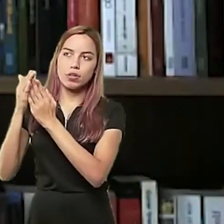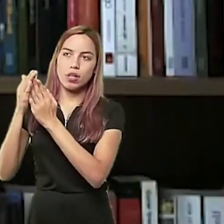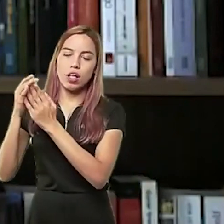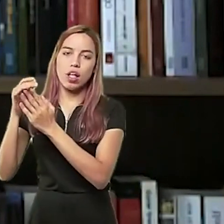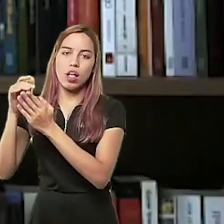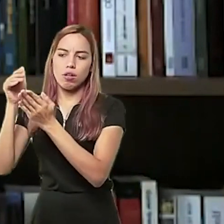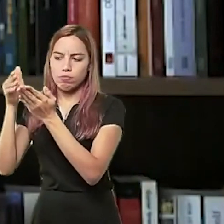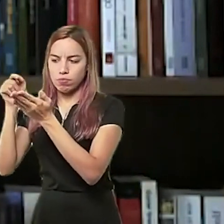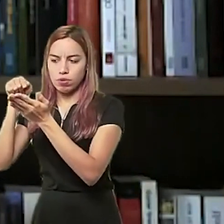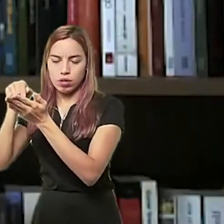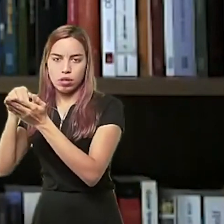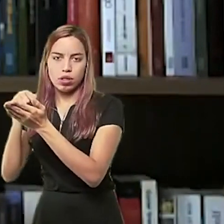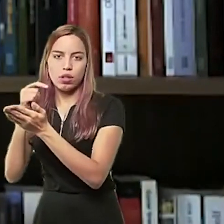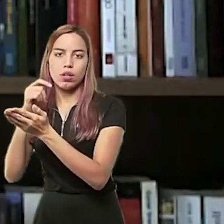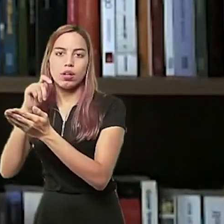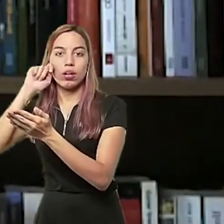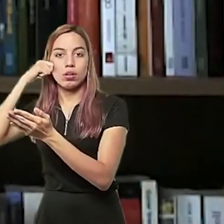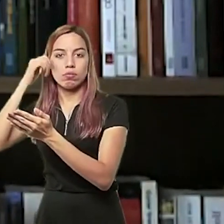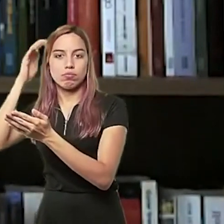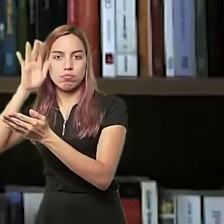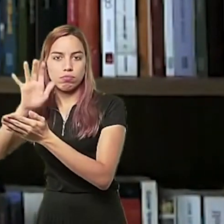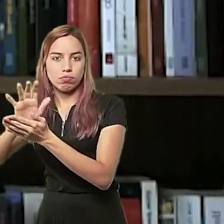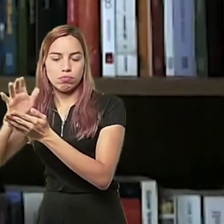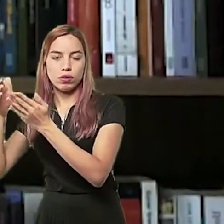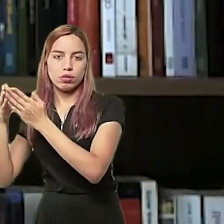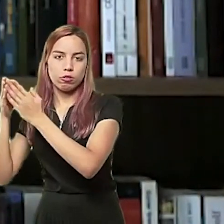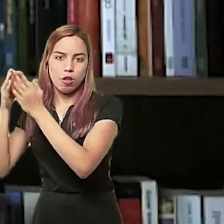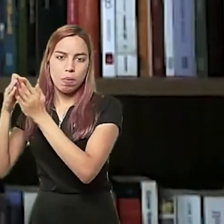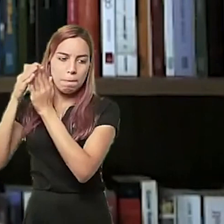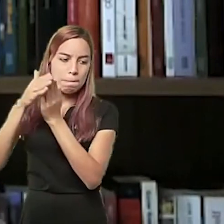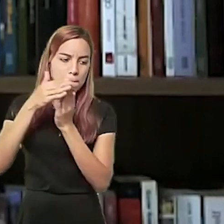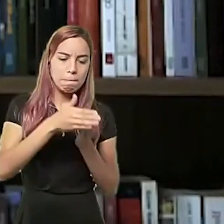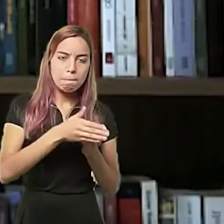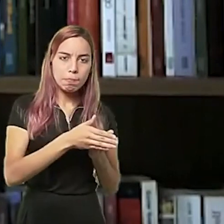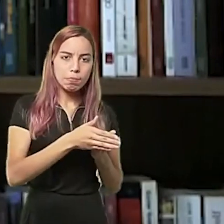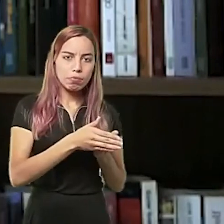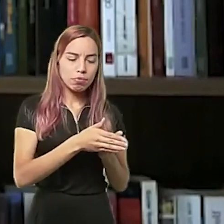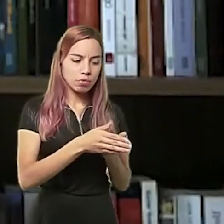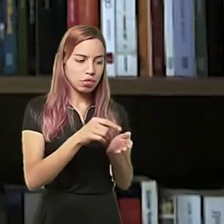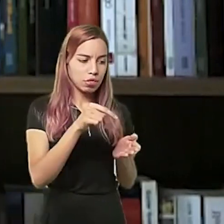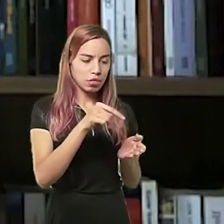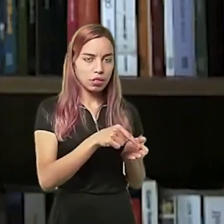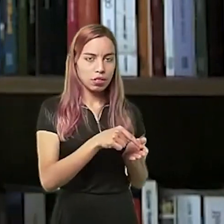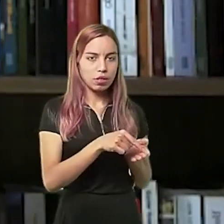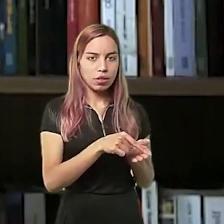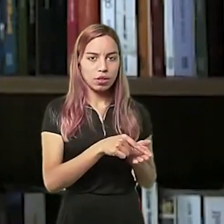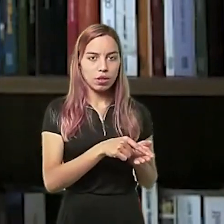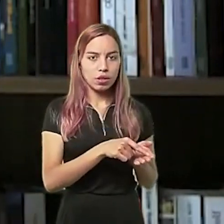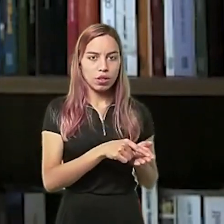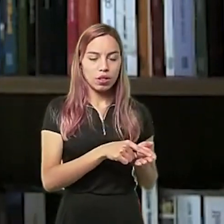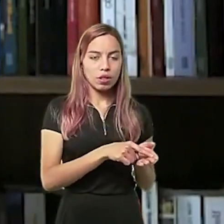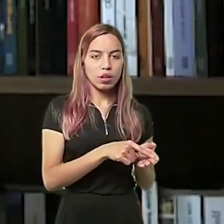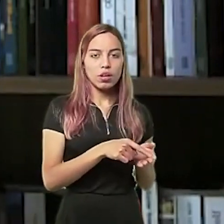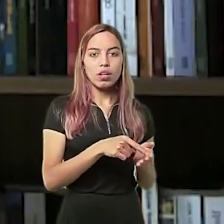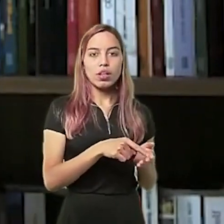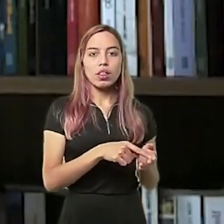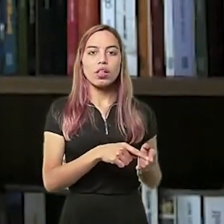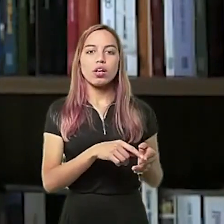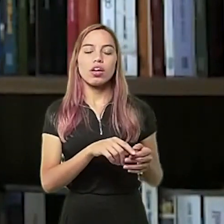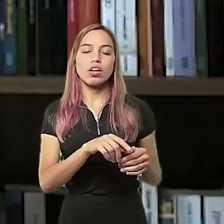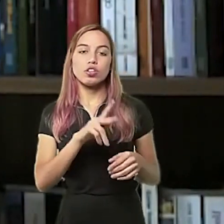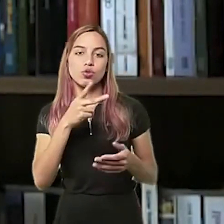que aparece como camburão da polícia militar no conto Dora Amar ou Odisseia. Ou seja, há